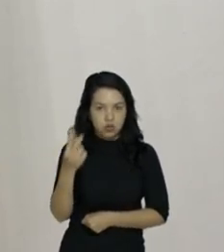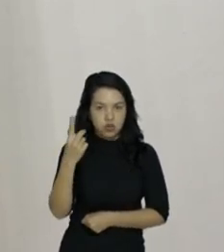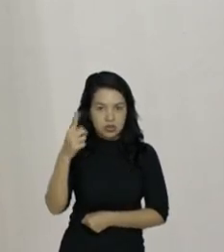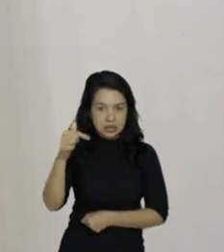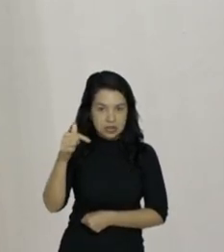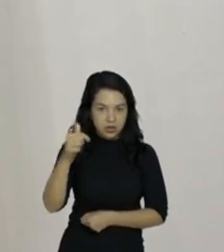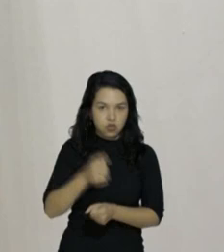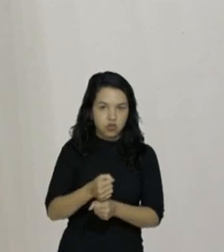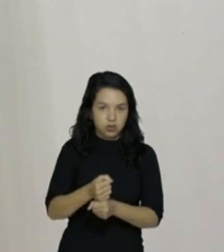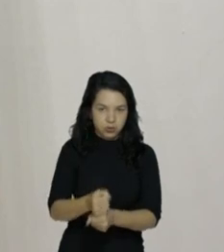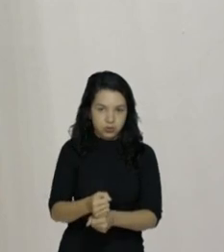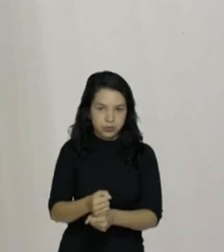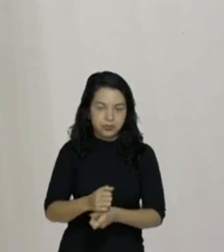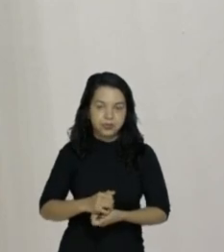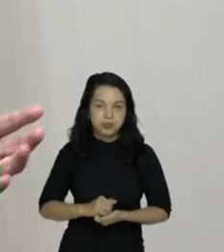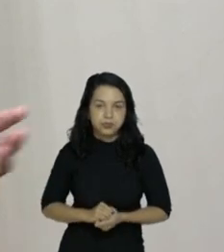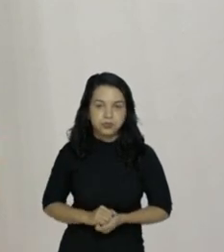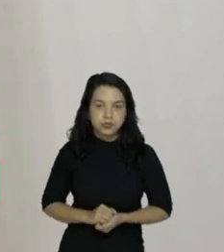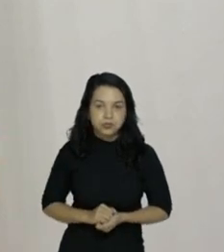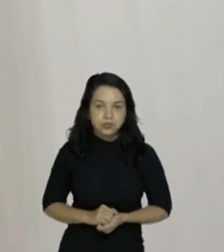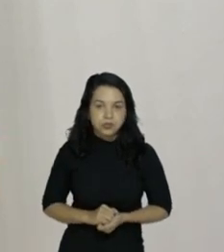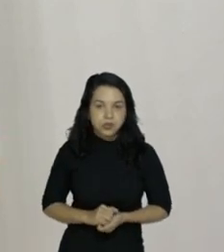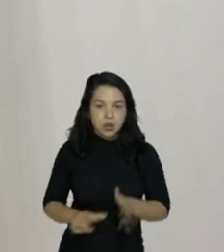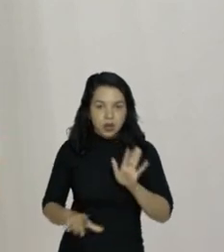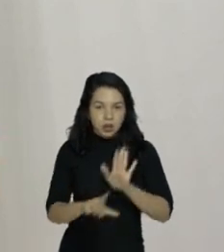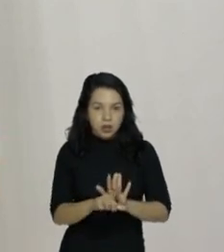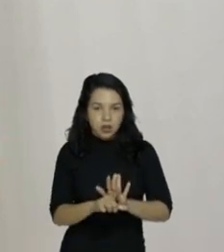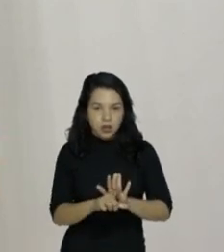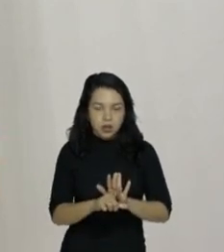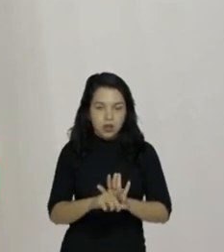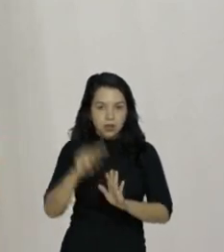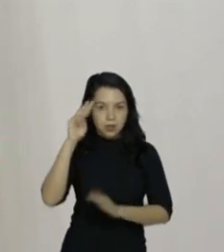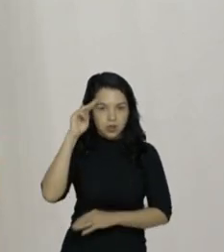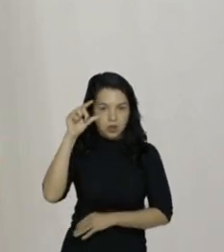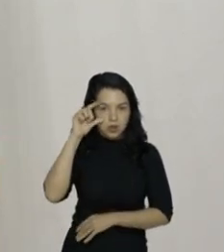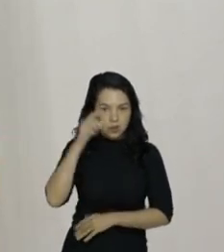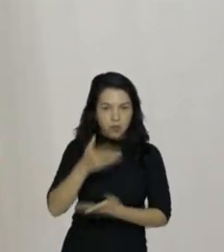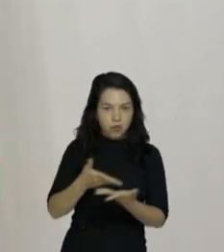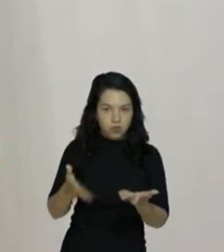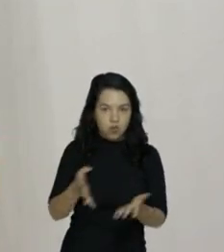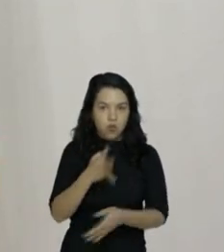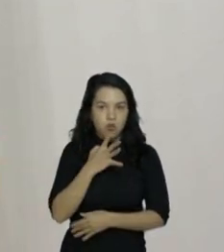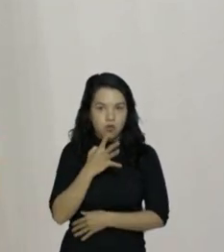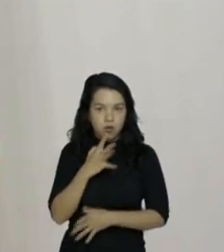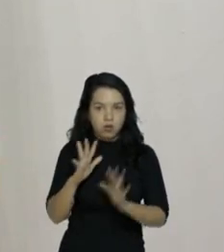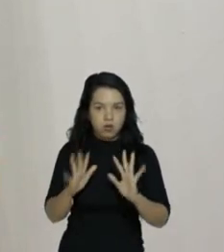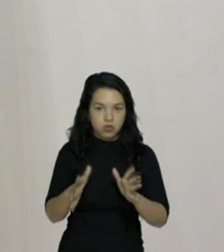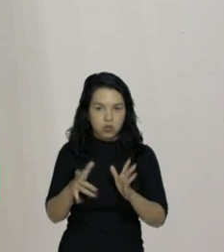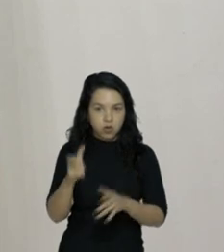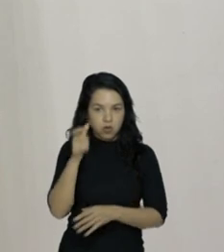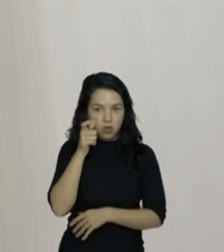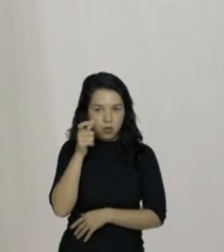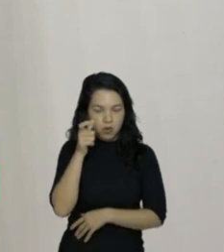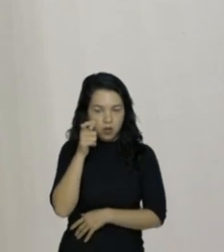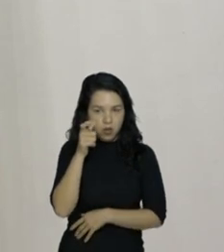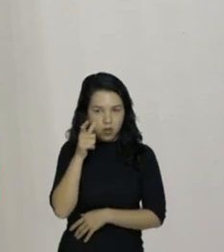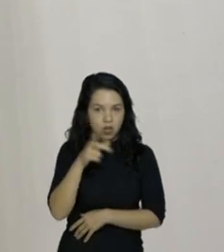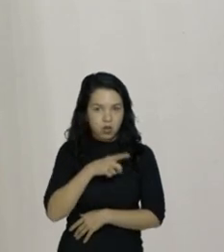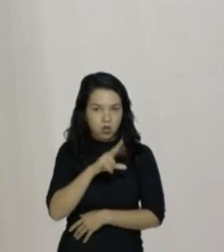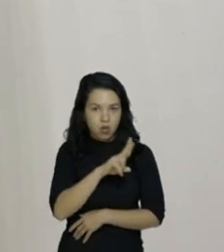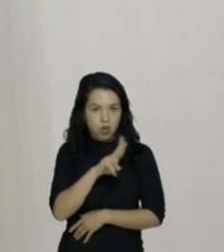anos a Lei Maria da Penha quando o médico conhecimento daqueles que acompanham leva o nome da Farmácia